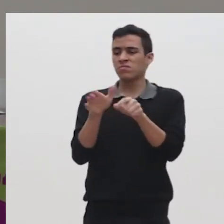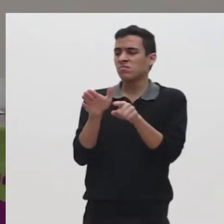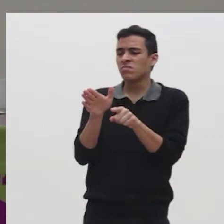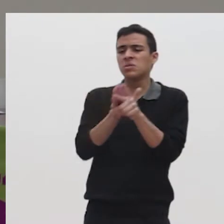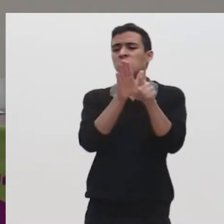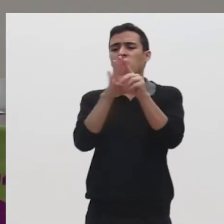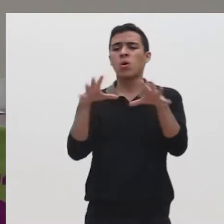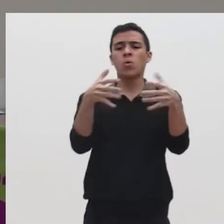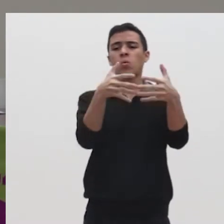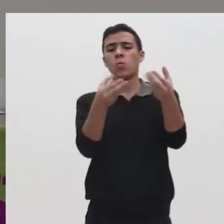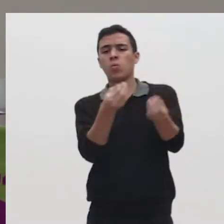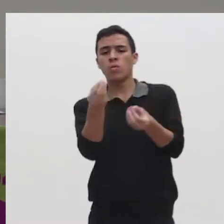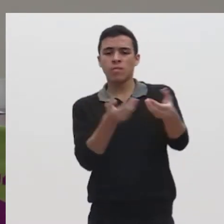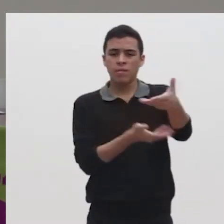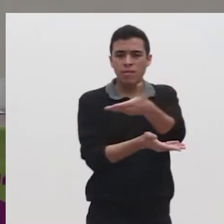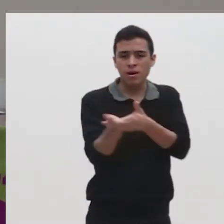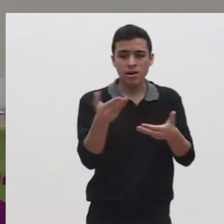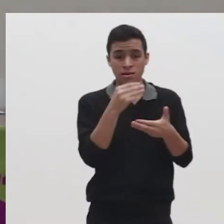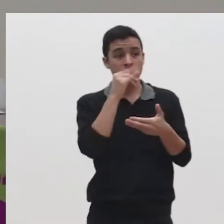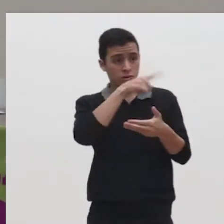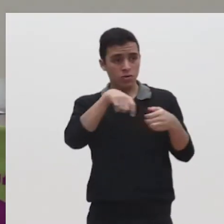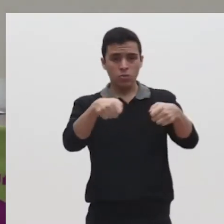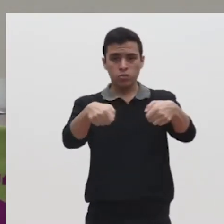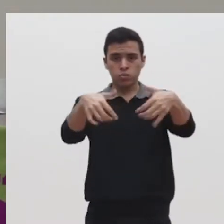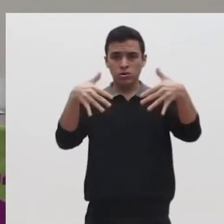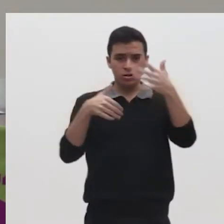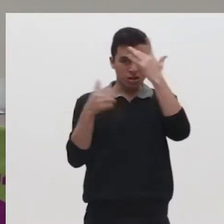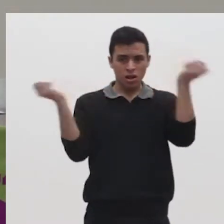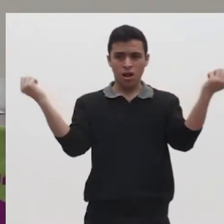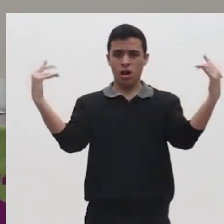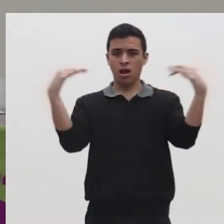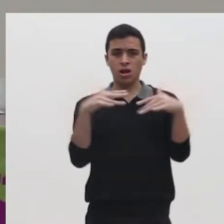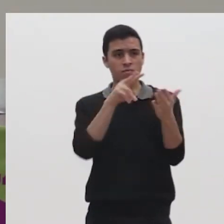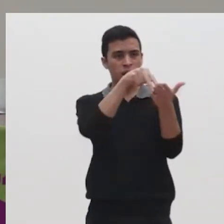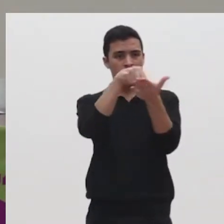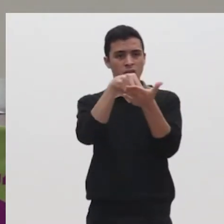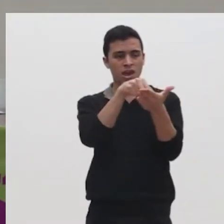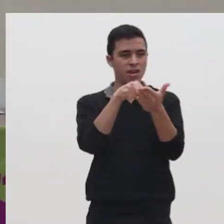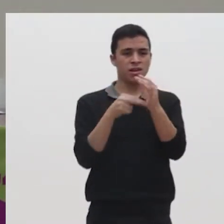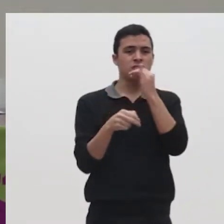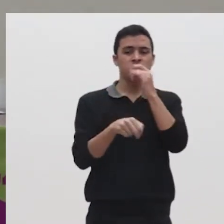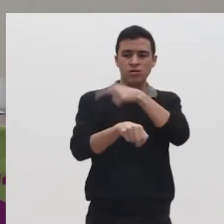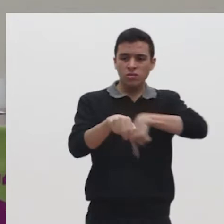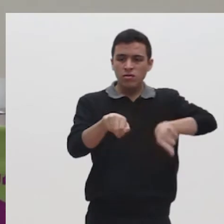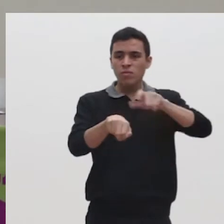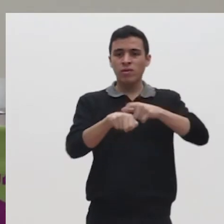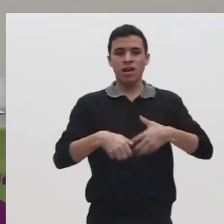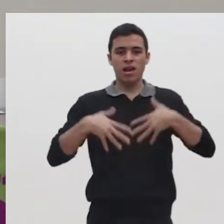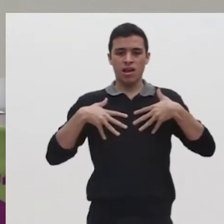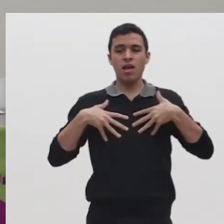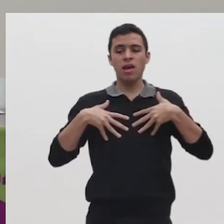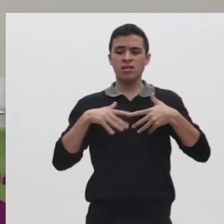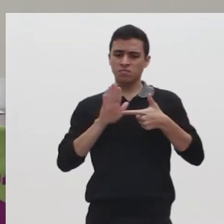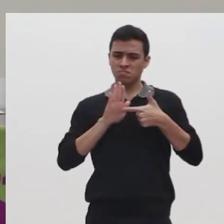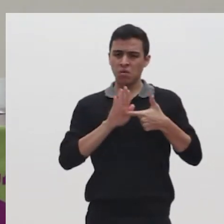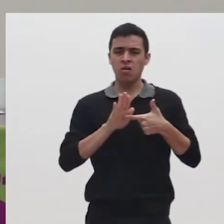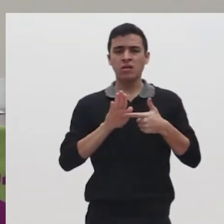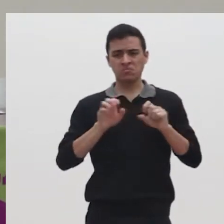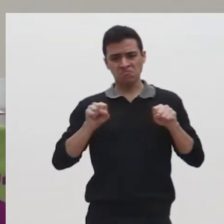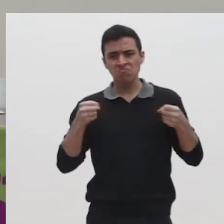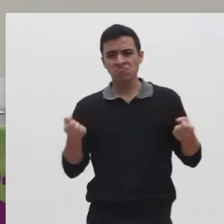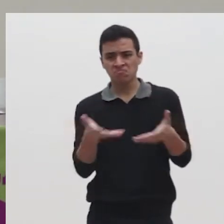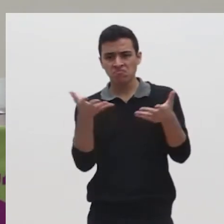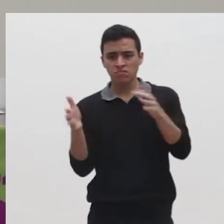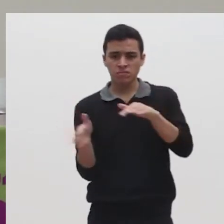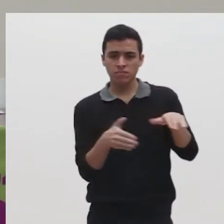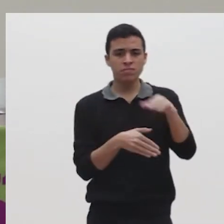comunidade. Aliás, o fato desse auditório estar aqui lotado, gente de pé, aqui nesse momento toda entusiasmada, é a prova disso. Eu acho que isso é a prova de